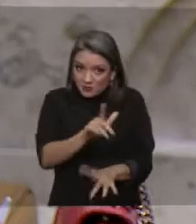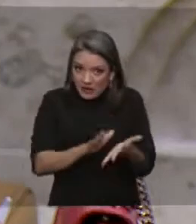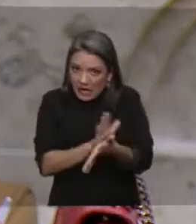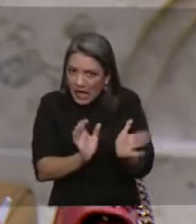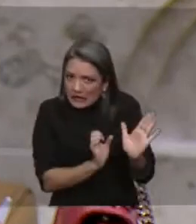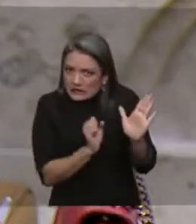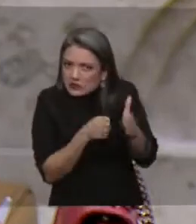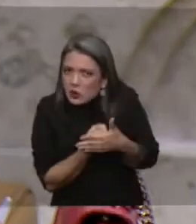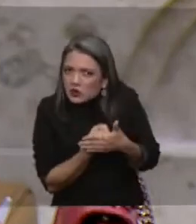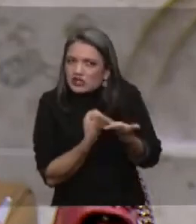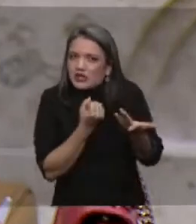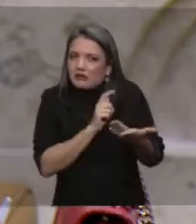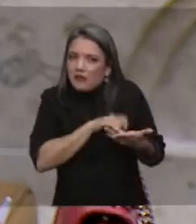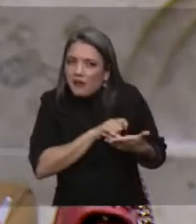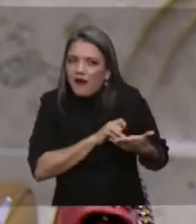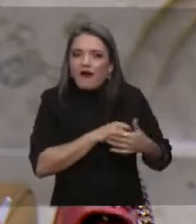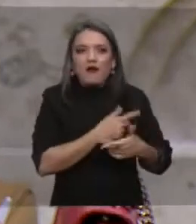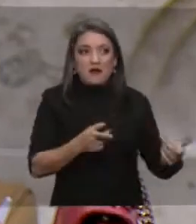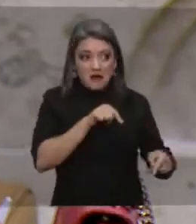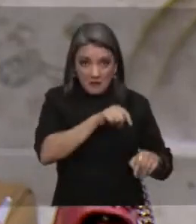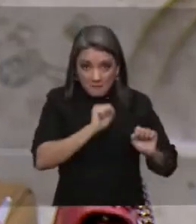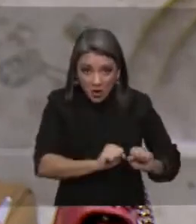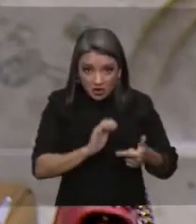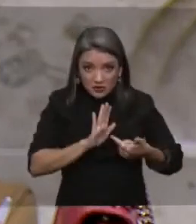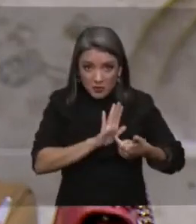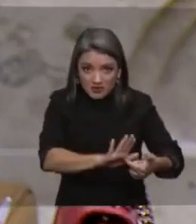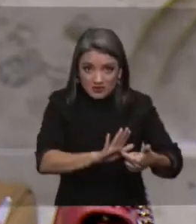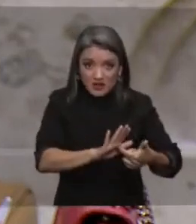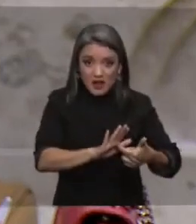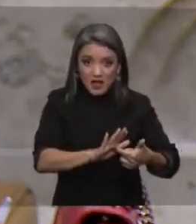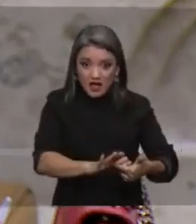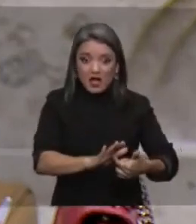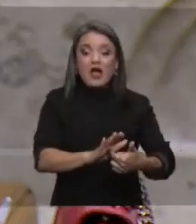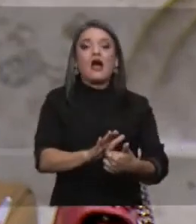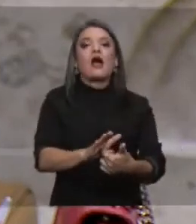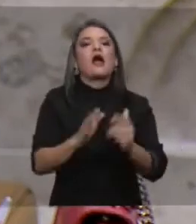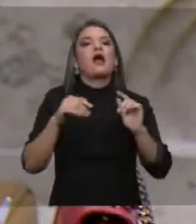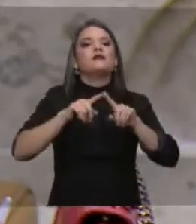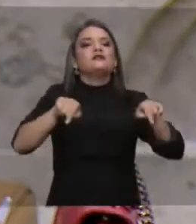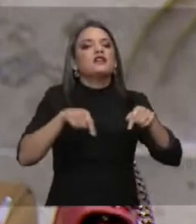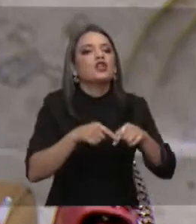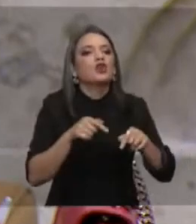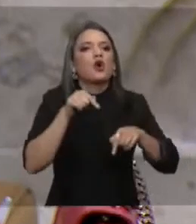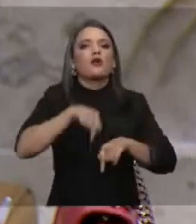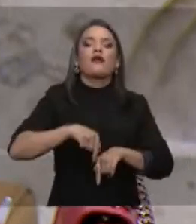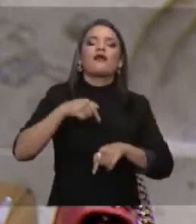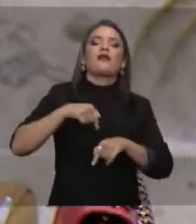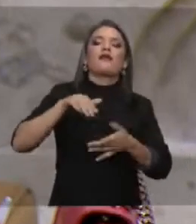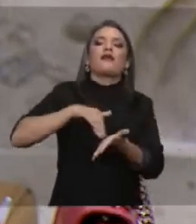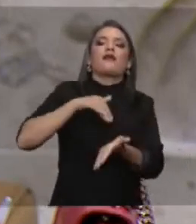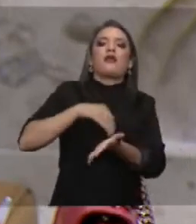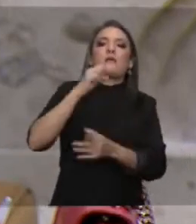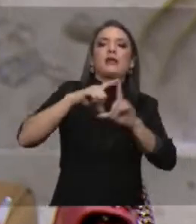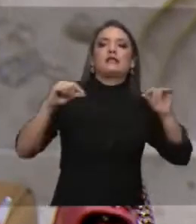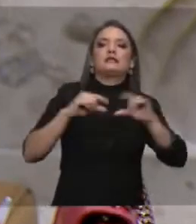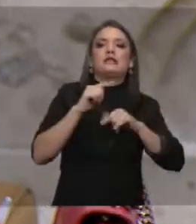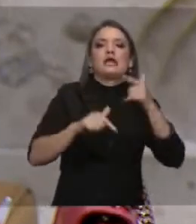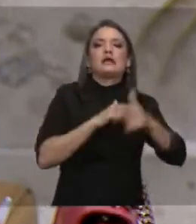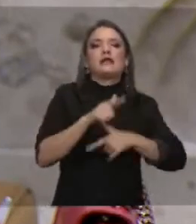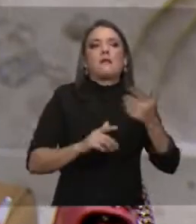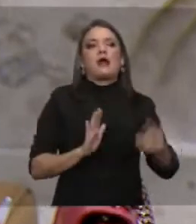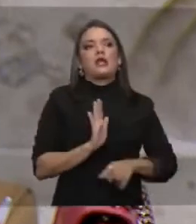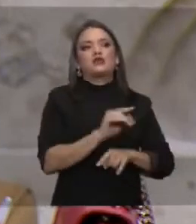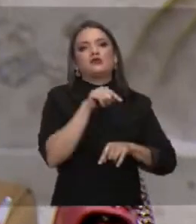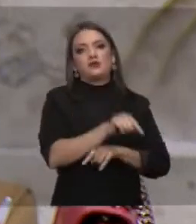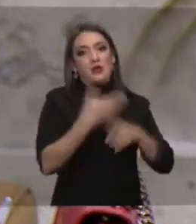preso, se eles podem mostrar o que eles ganham, se eles podem mostrar os escritórios aqui de Brasília que trabalham para eles, e todo